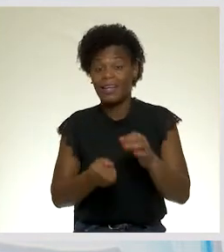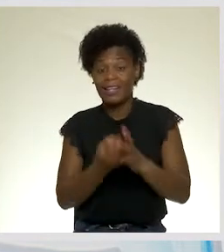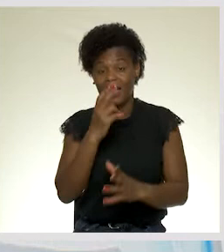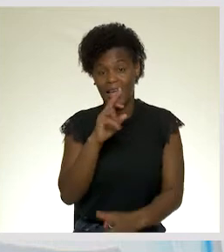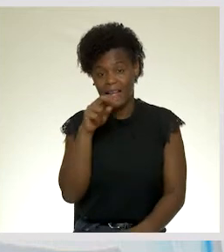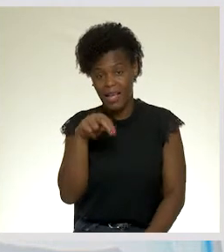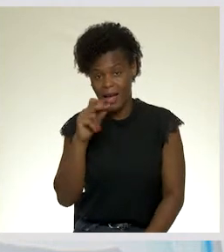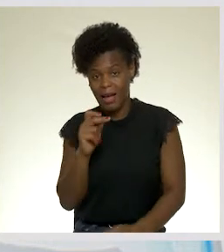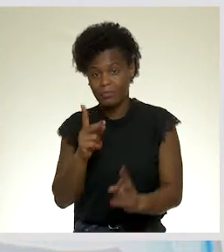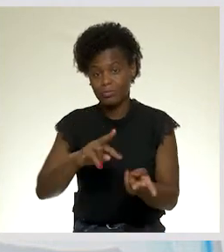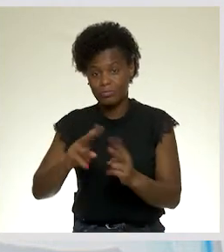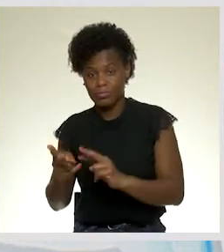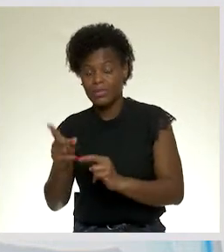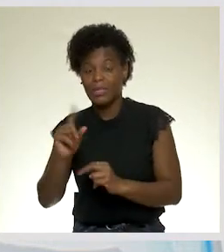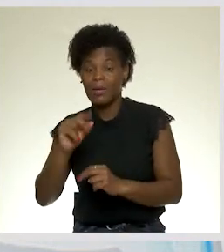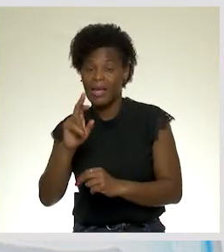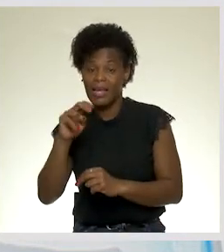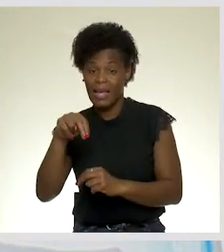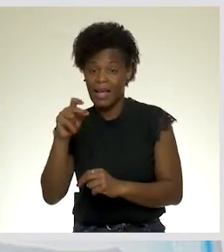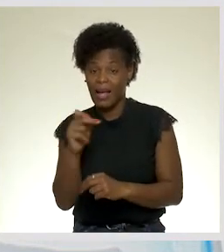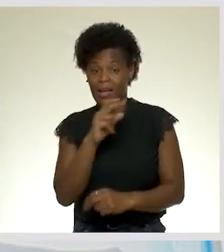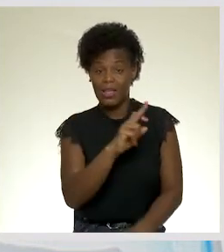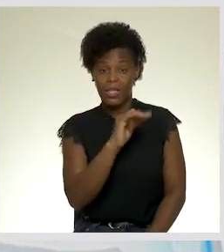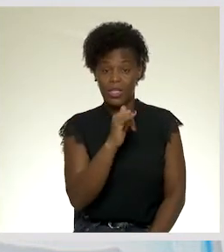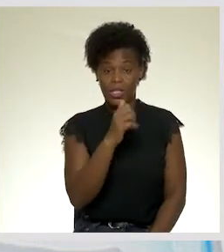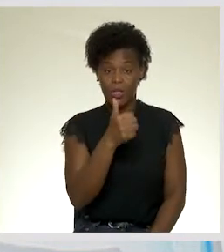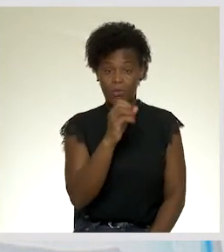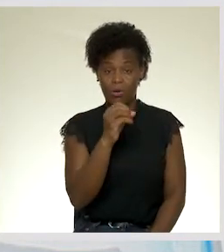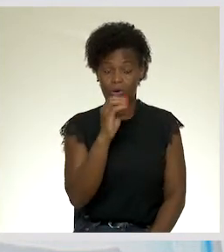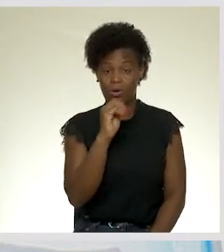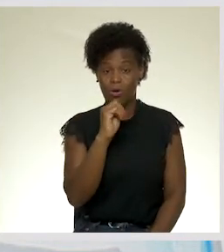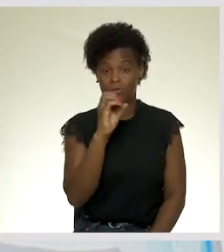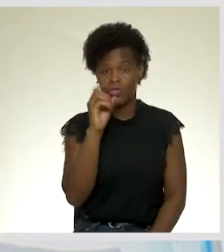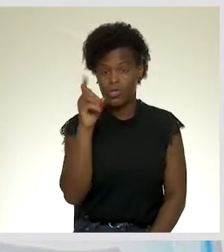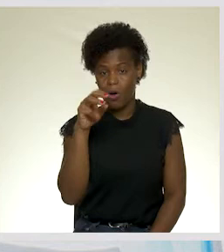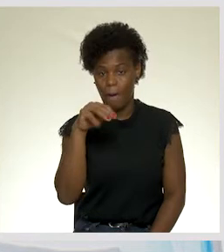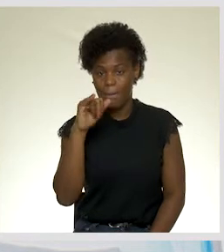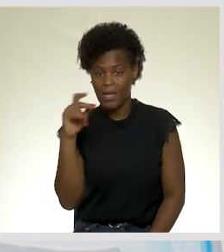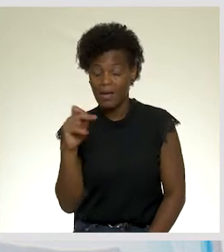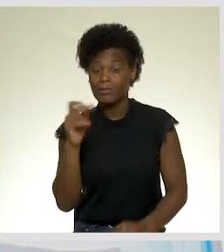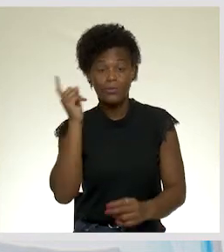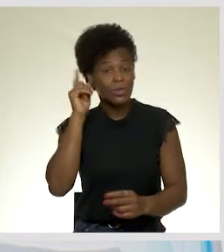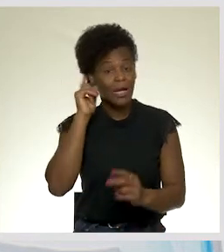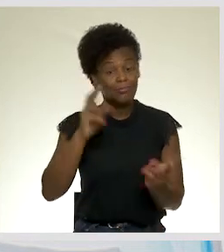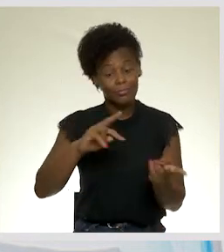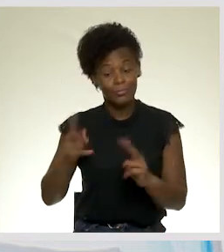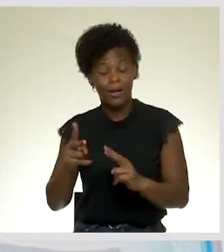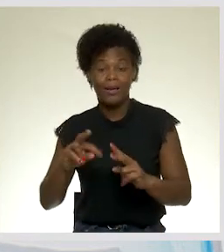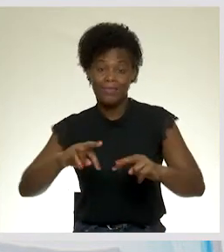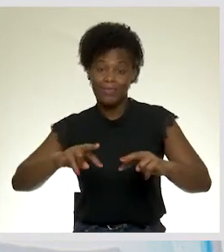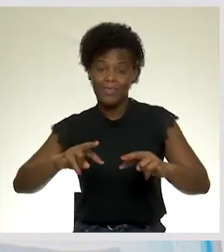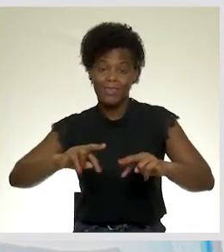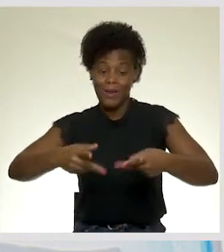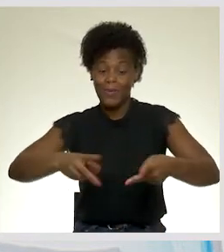de transferência e RNA ribossômico, que também são muito importantes na tradução da informação genética. E